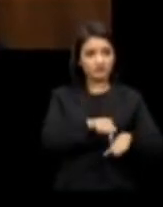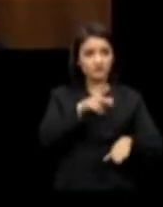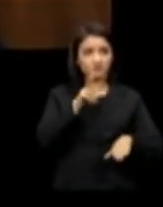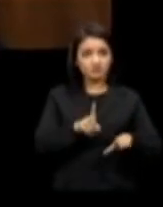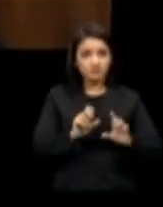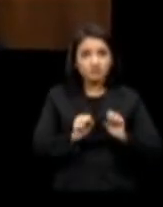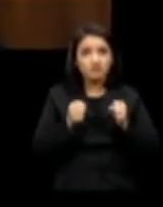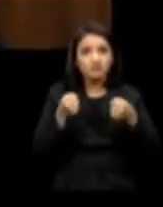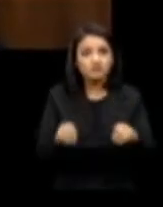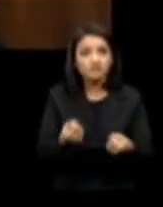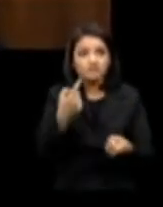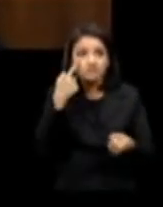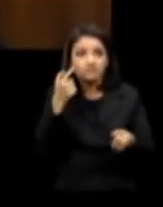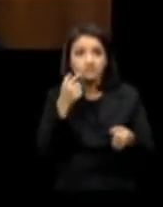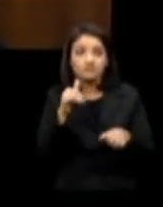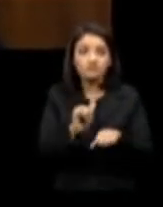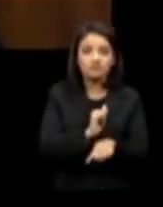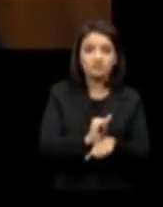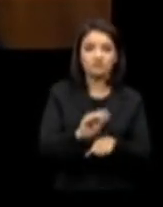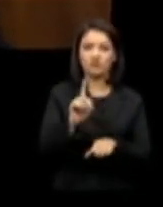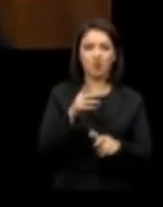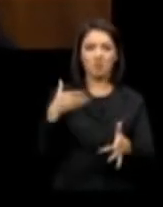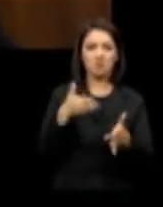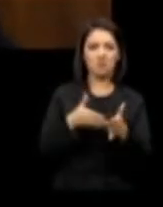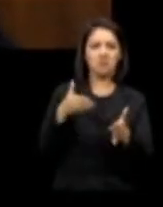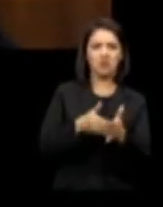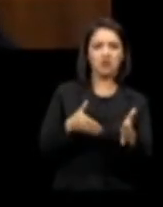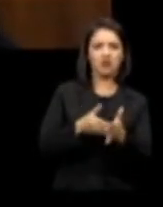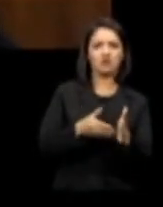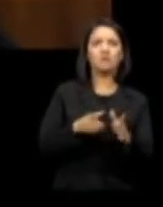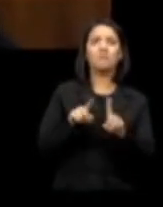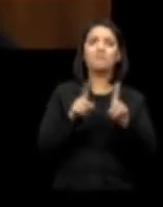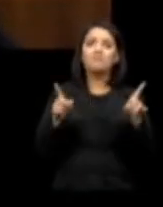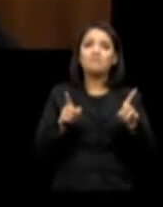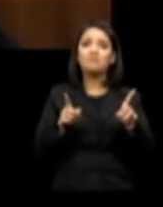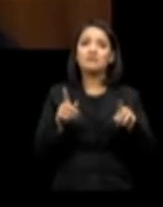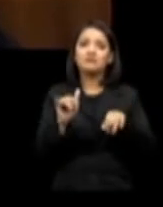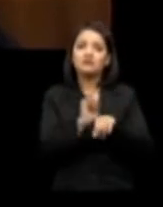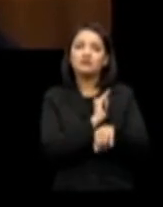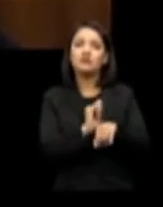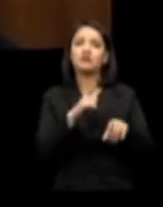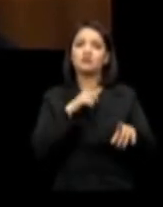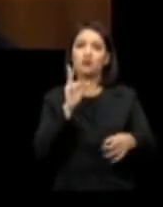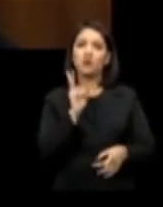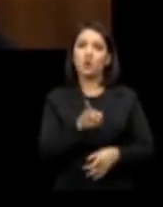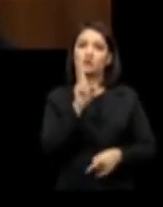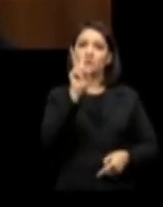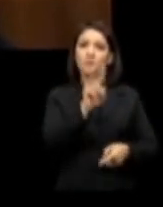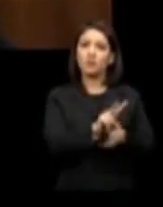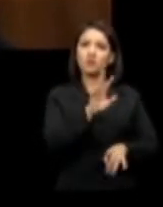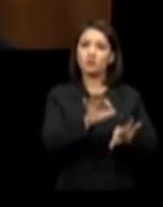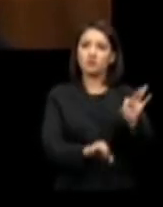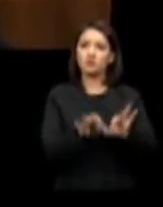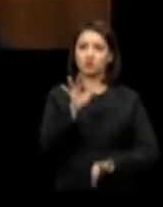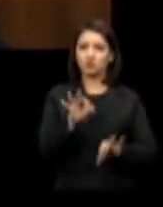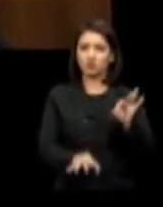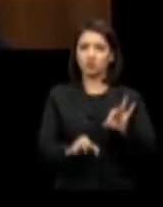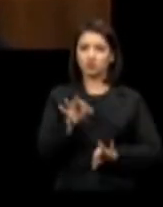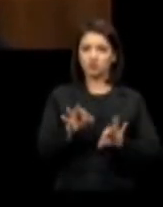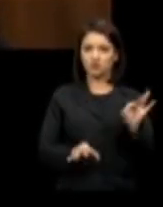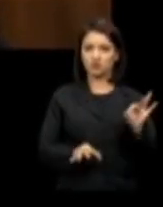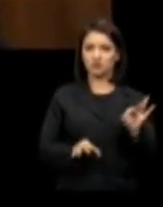encontrando caminhos e não entraves para a proteção jurídica da intimidade, enquanto garantia básica da